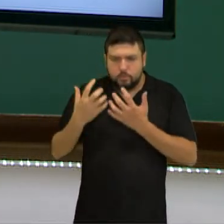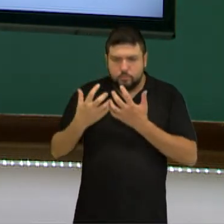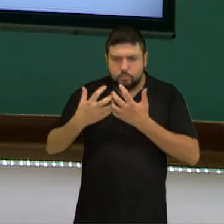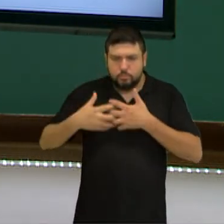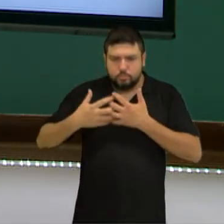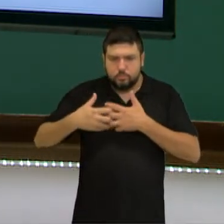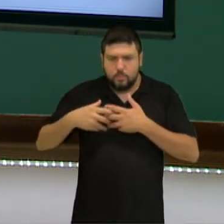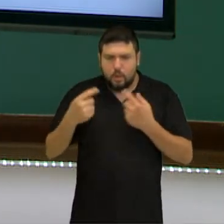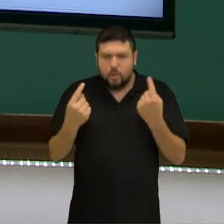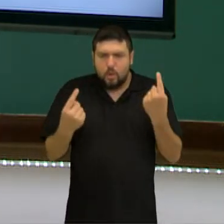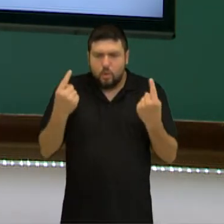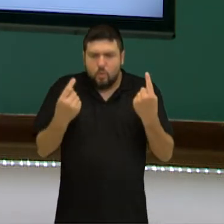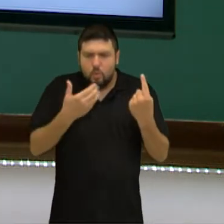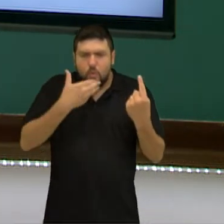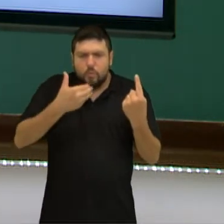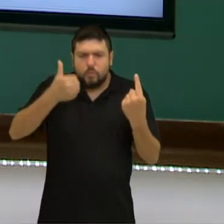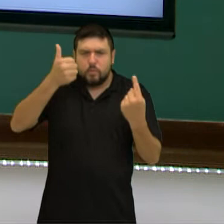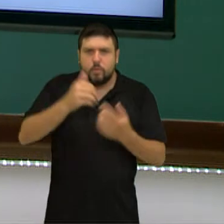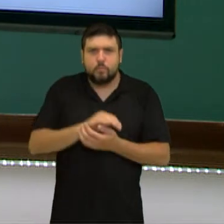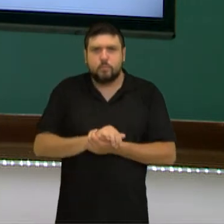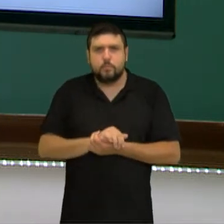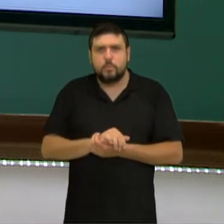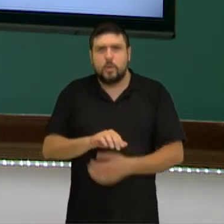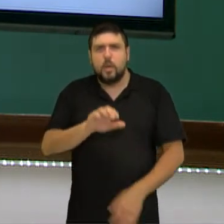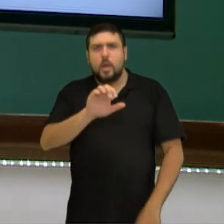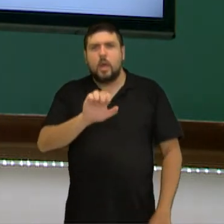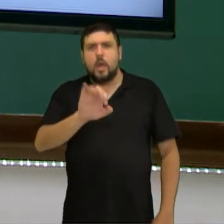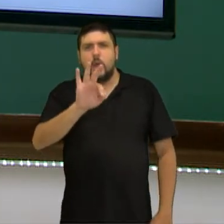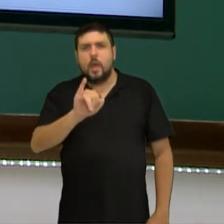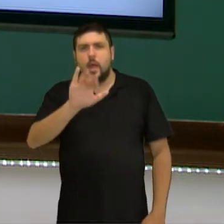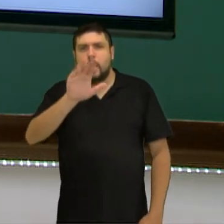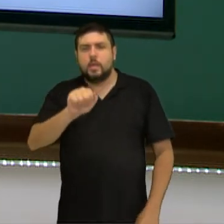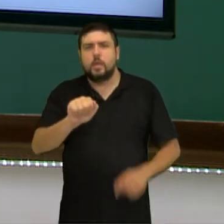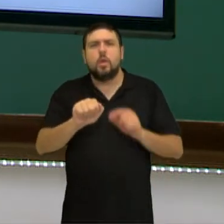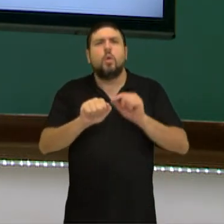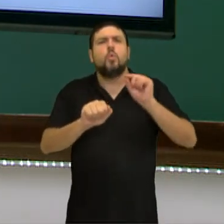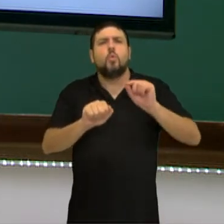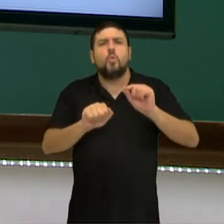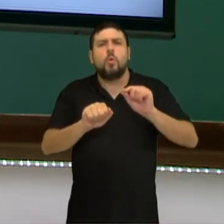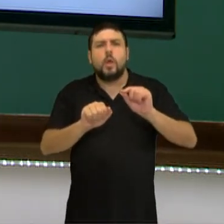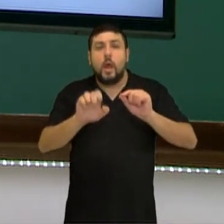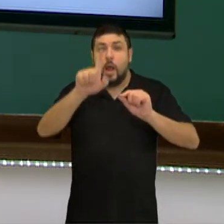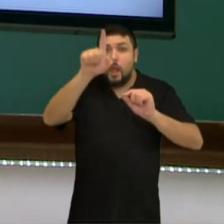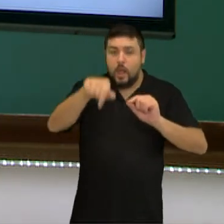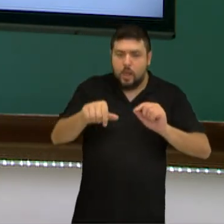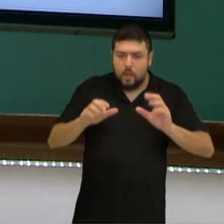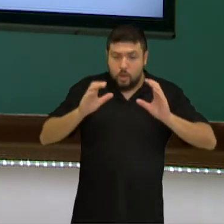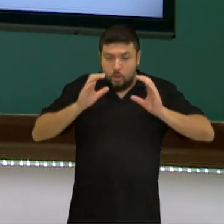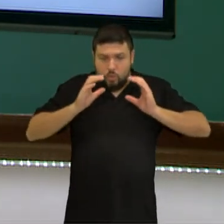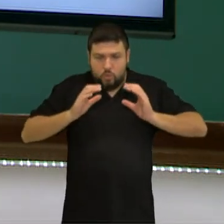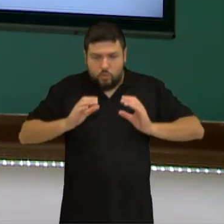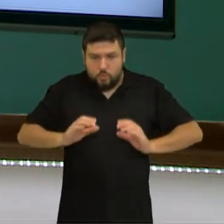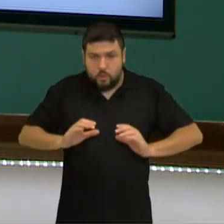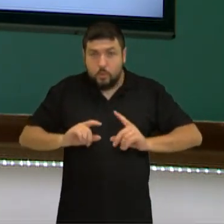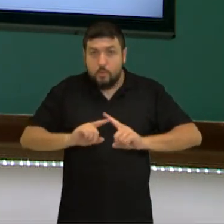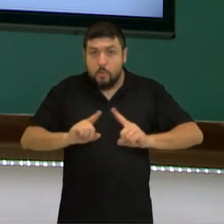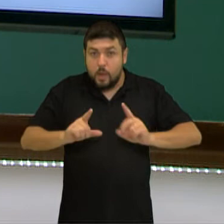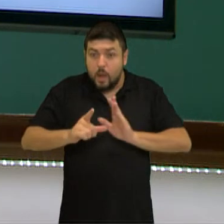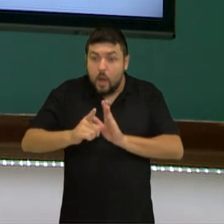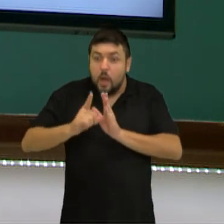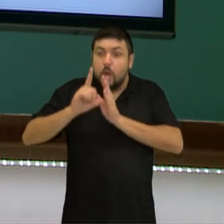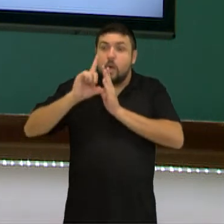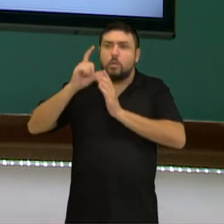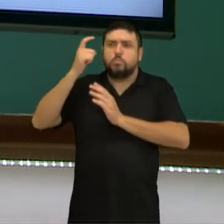julgar. Ética, então, é uma reflexão sobre o comportamento moral. Você sabe qual é o comportamento que um grupo aceita. E você,